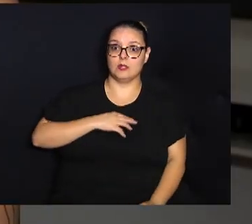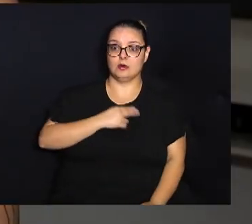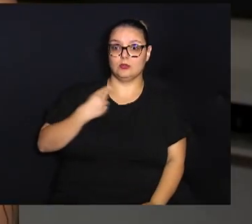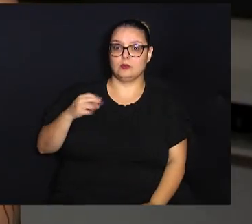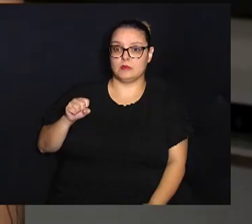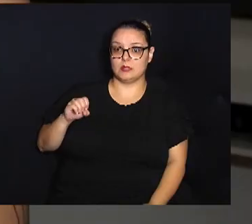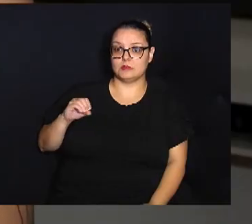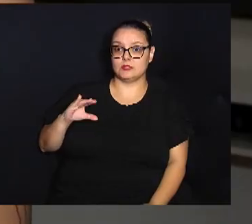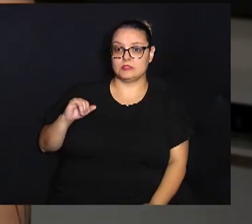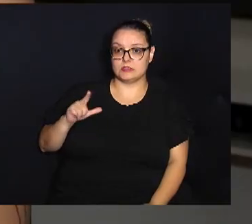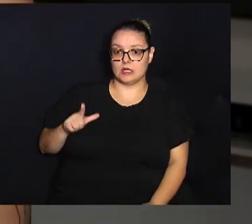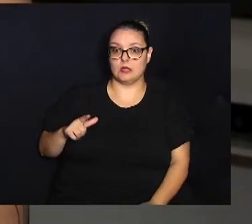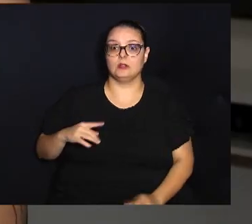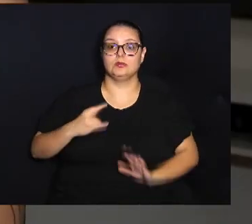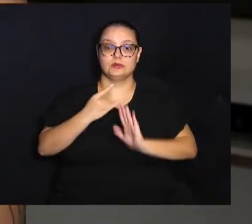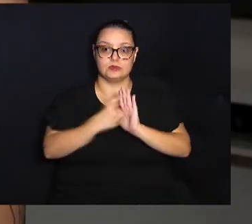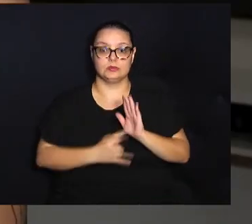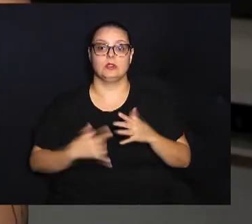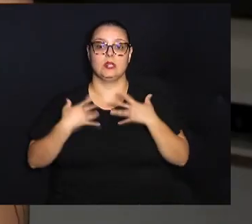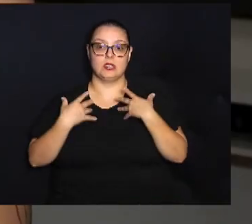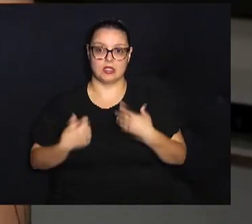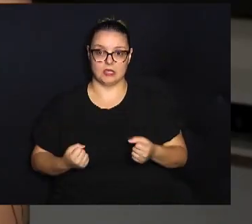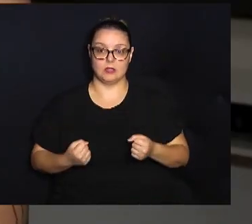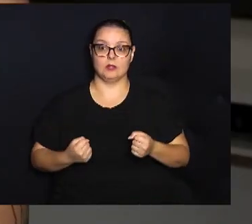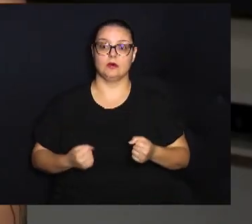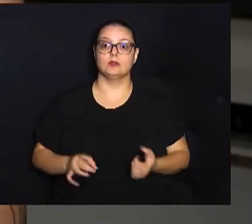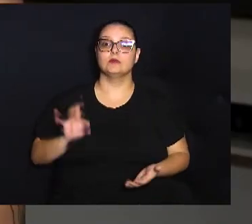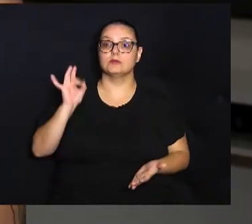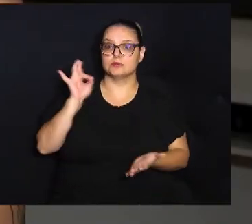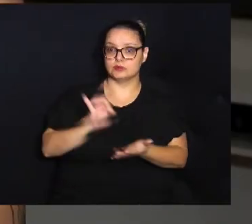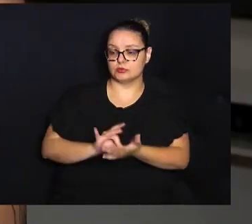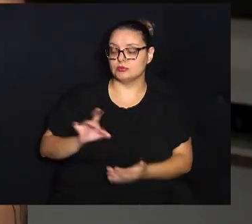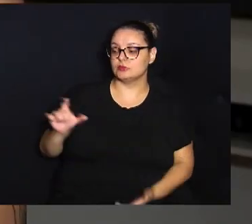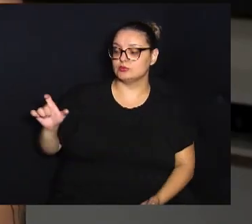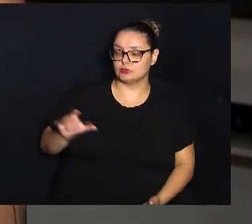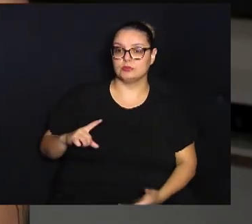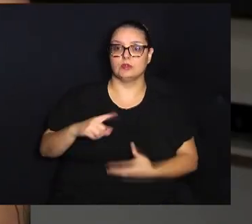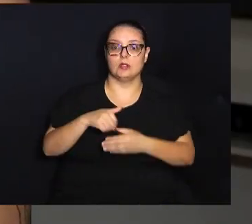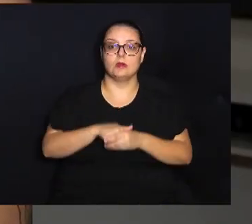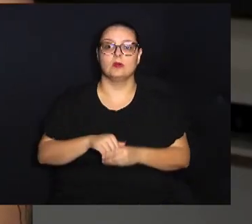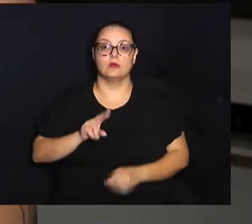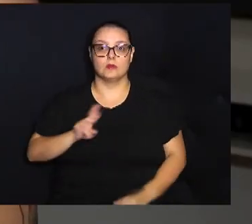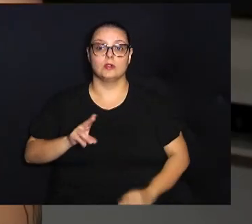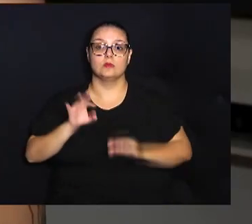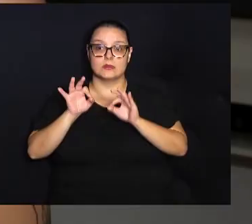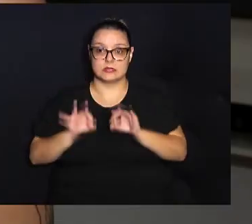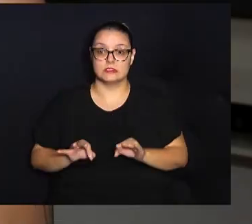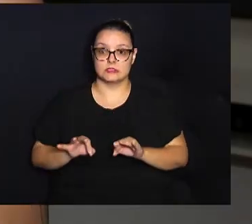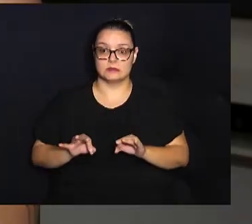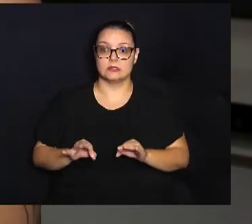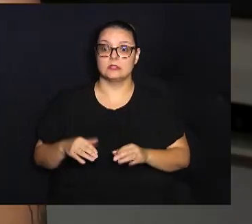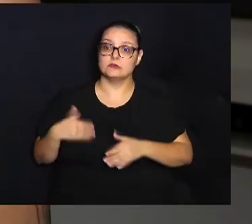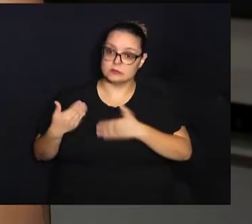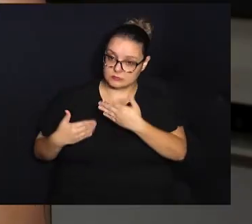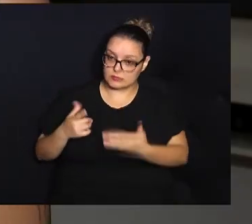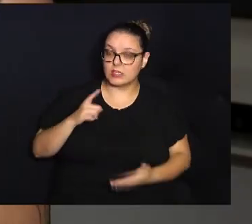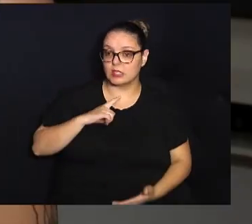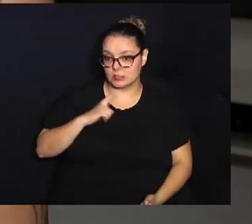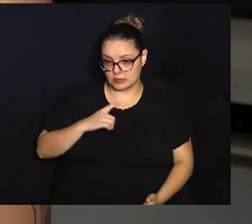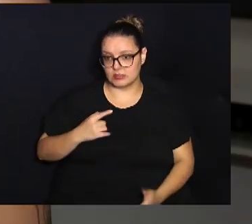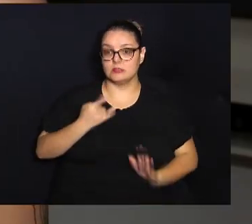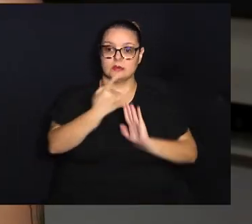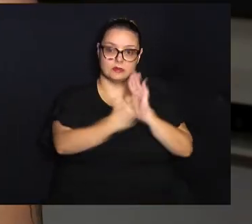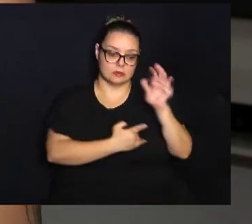de documento. Estou aguardando o recebimento do meu título de eleitor, já com meu nome retificado, tudo certinho. Leva um certo tempo por causa das